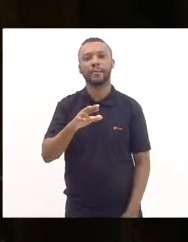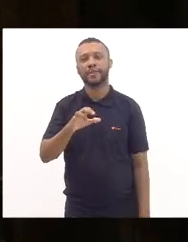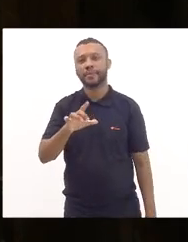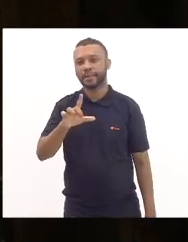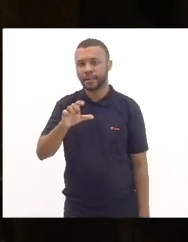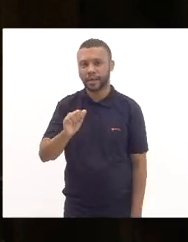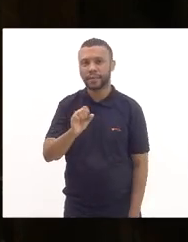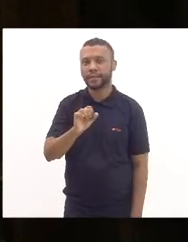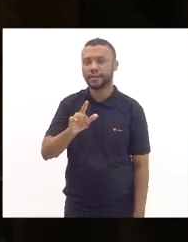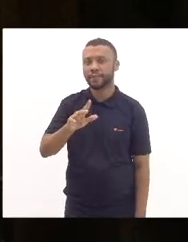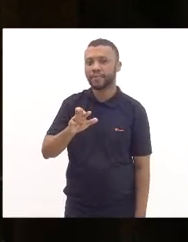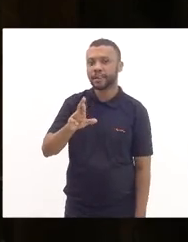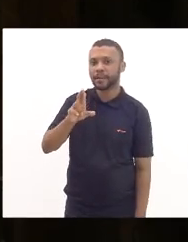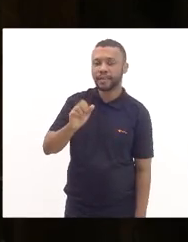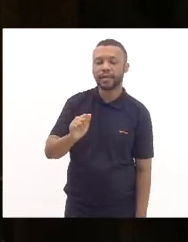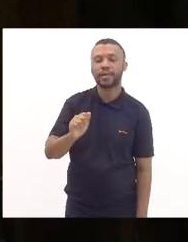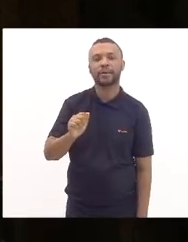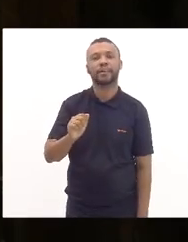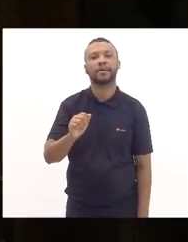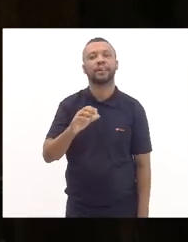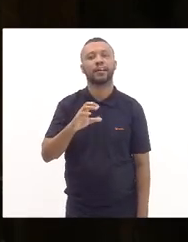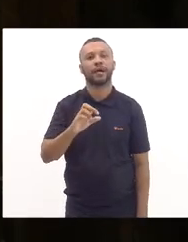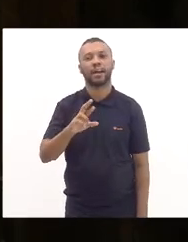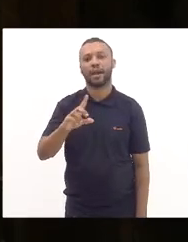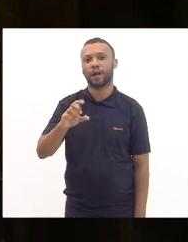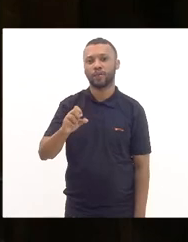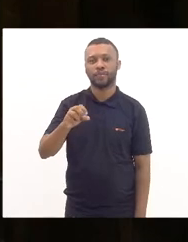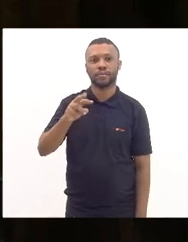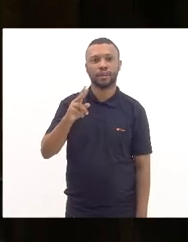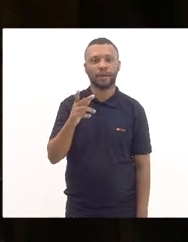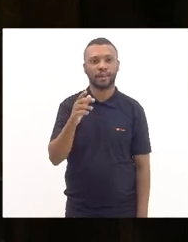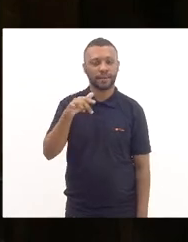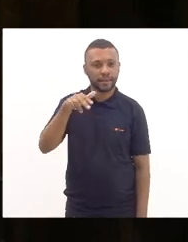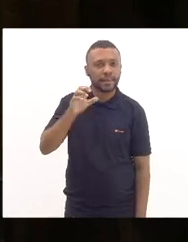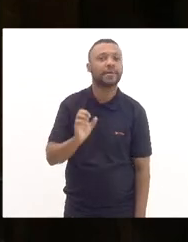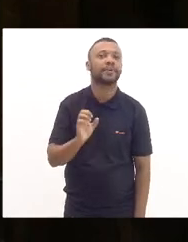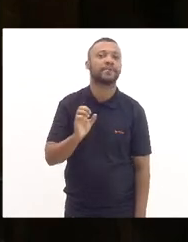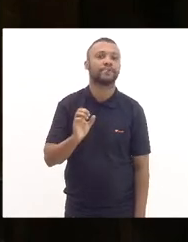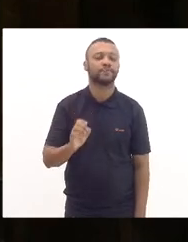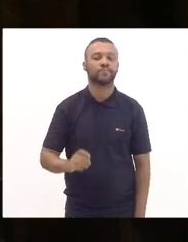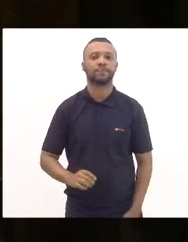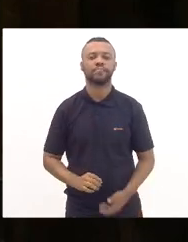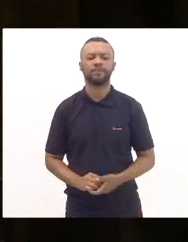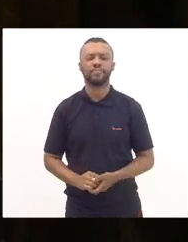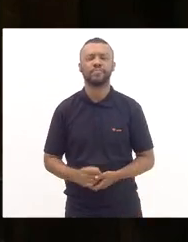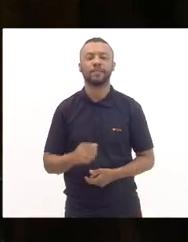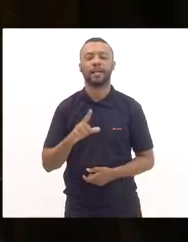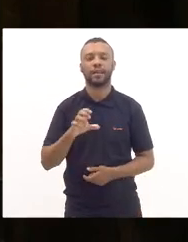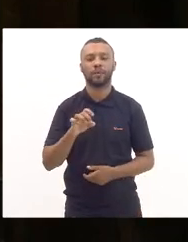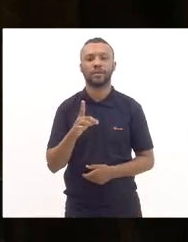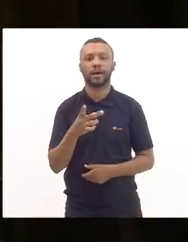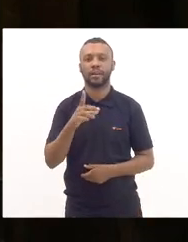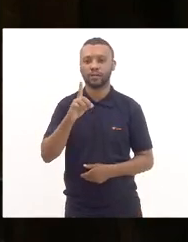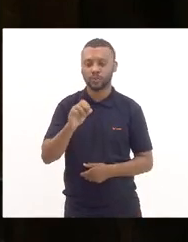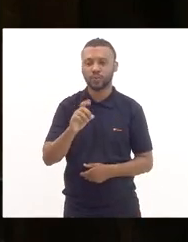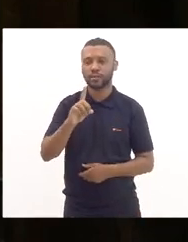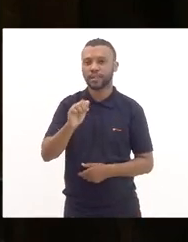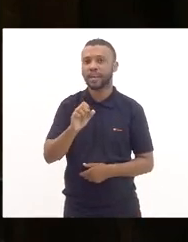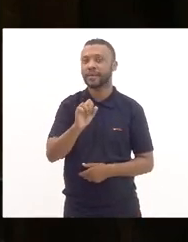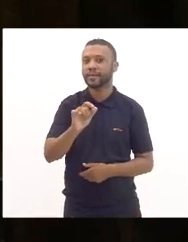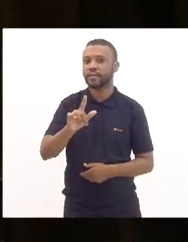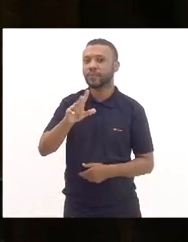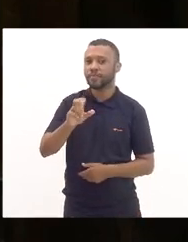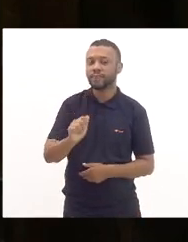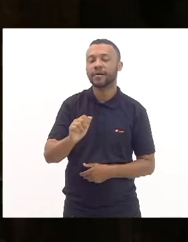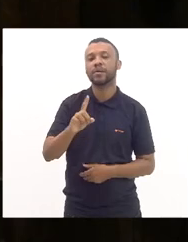Nascimento, Carlos Henrique Ramos, Karen de Carvalho Anderson, Leonardo da Silva Dutra,